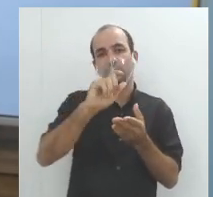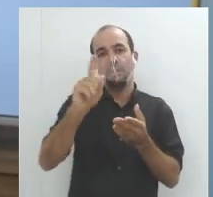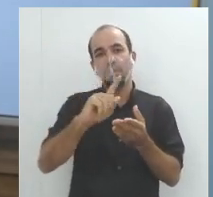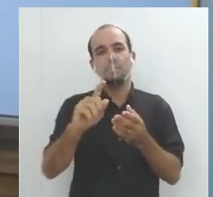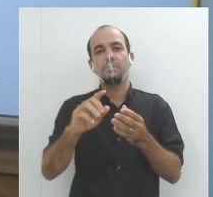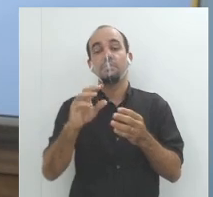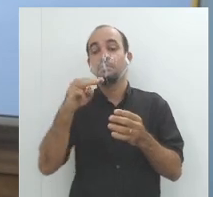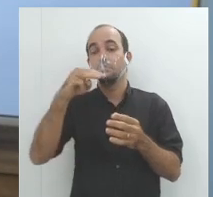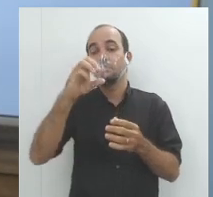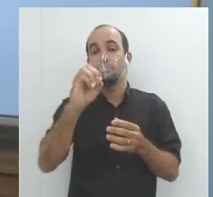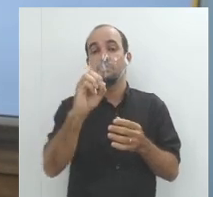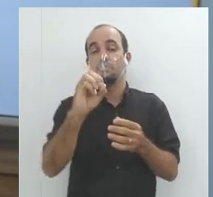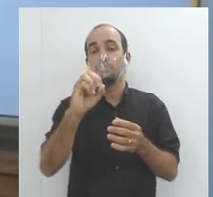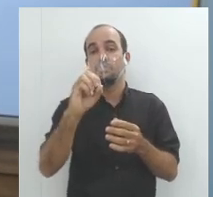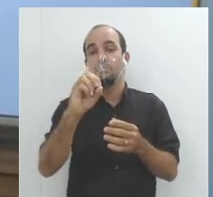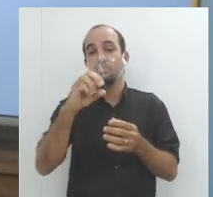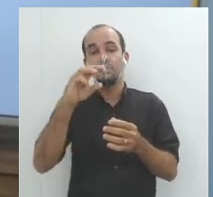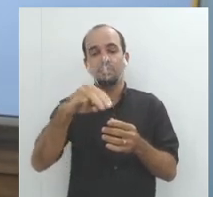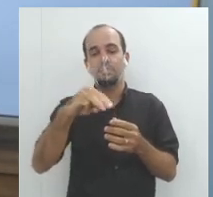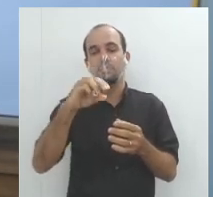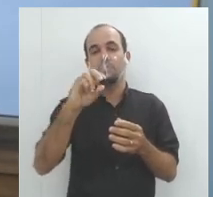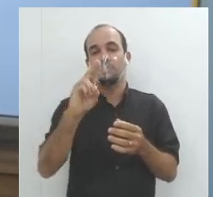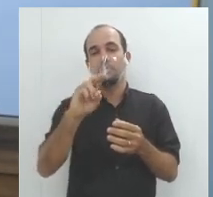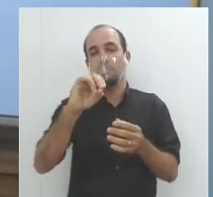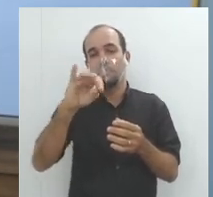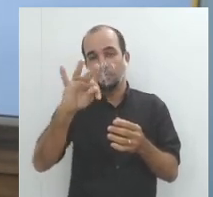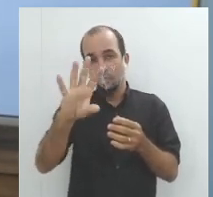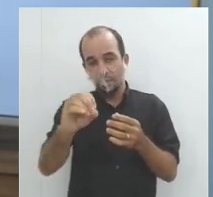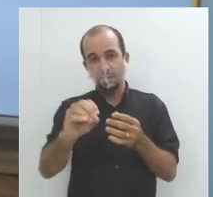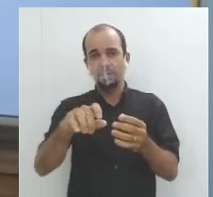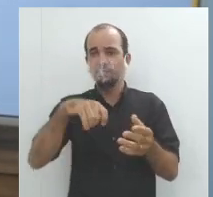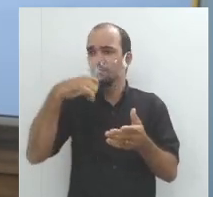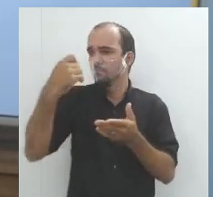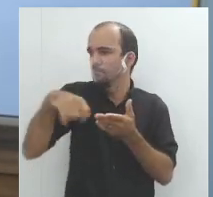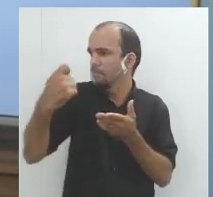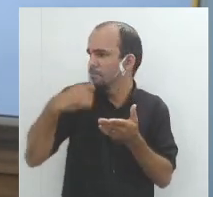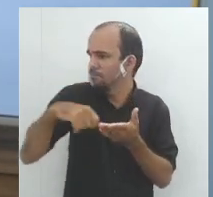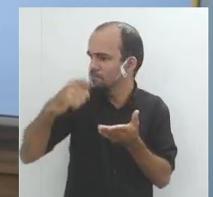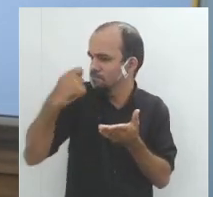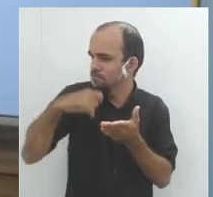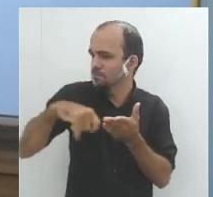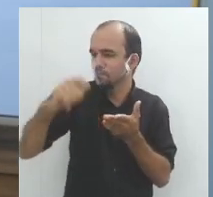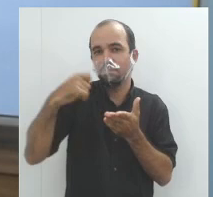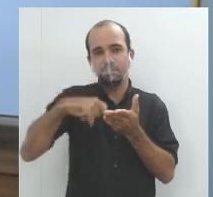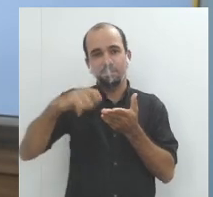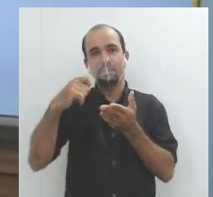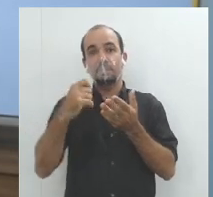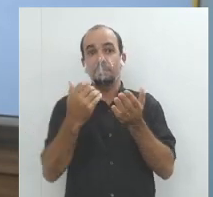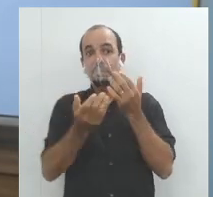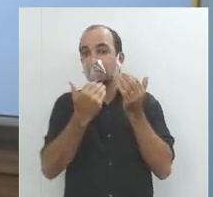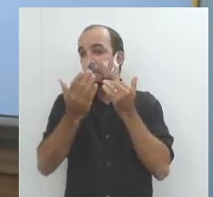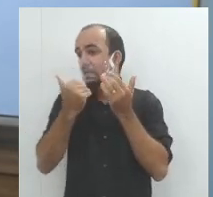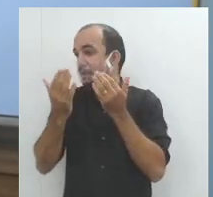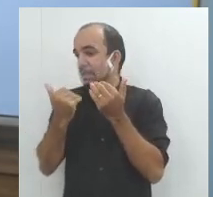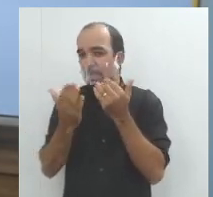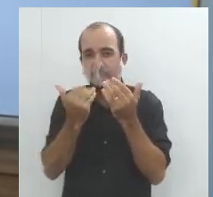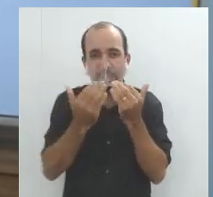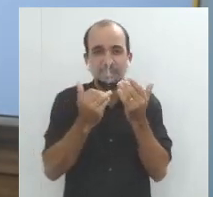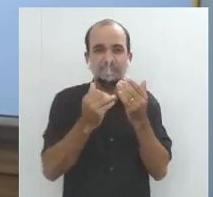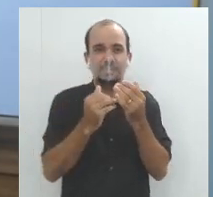bastante. Entenderam? Então, eu tenho aqui o quê? Um verbo sendo